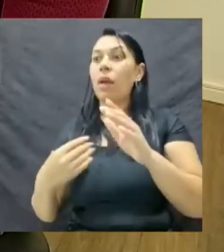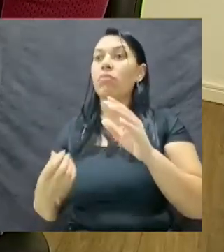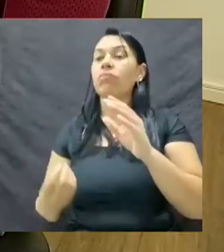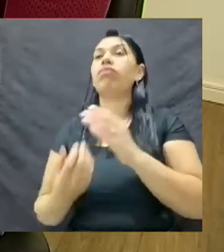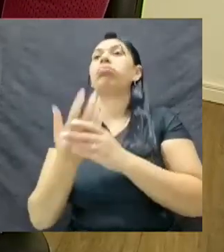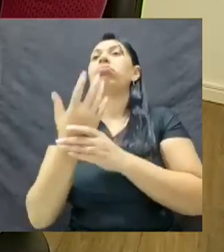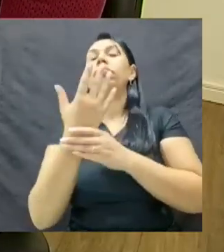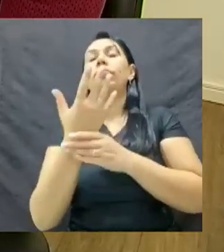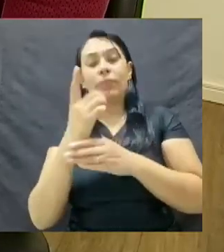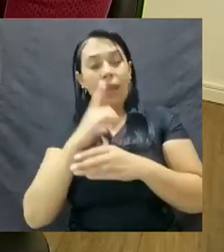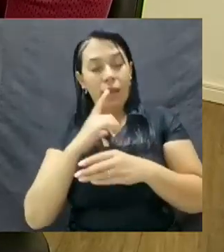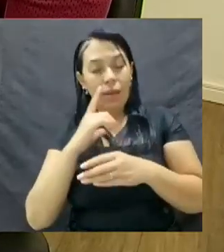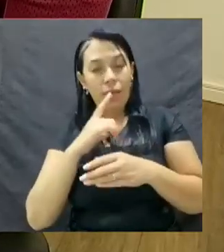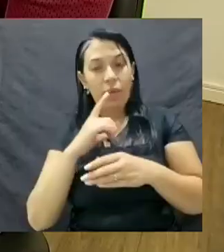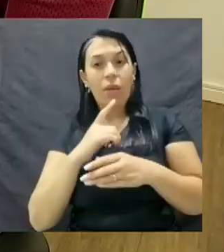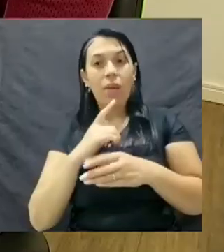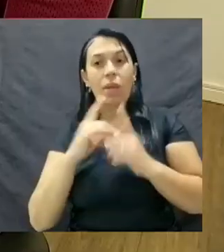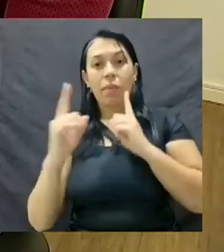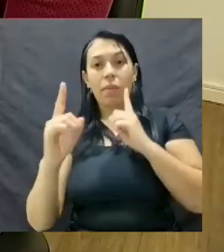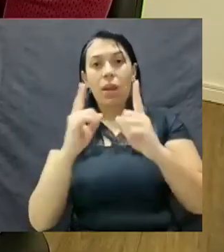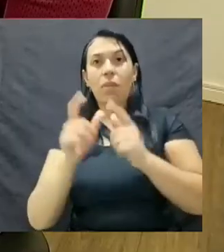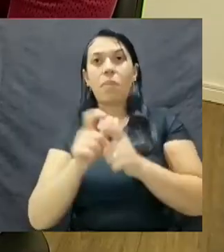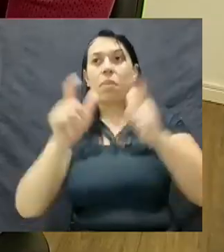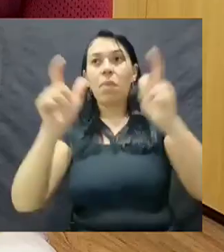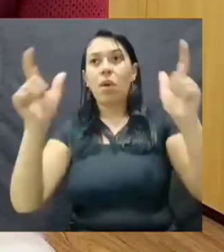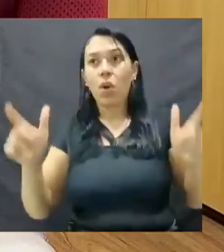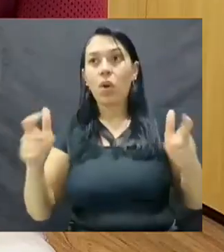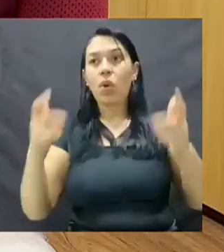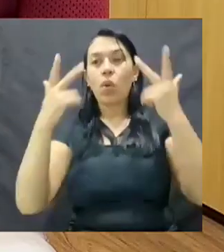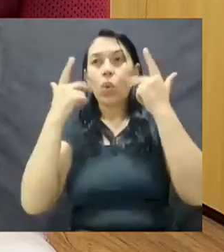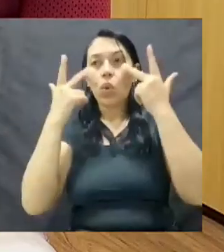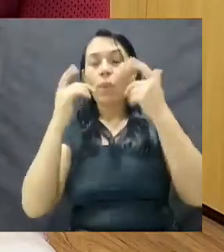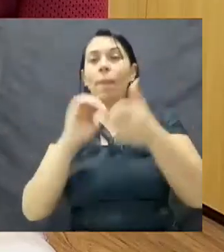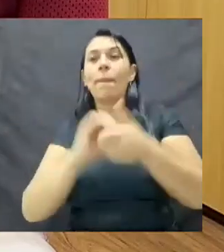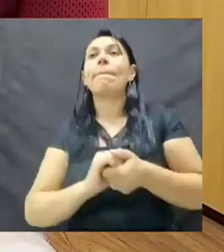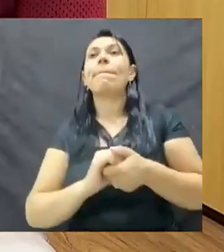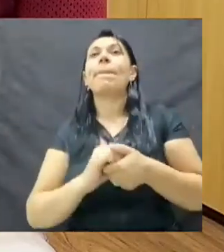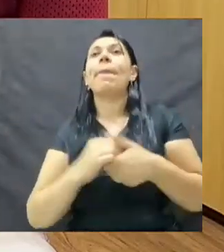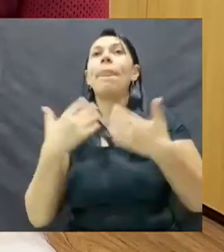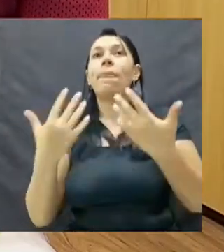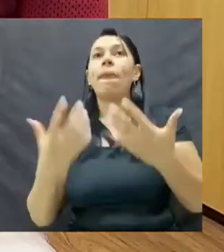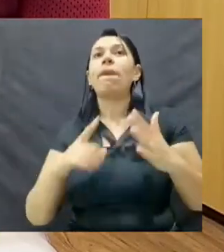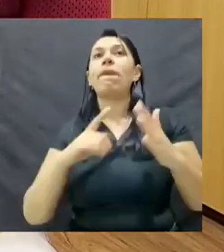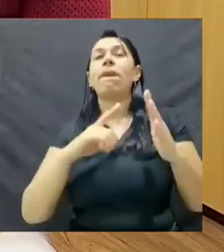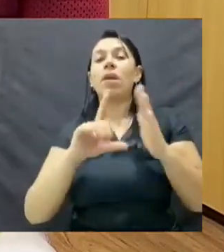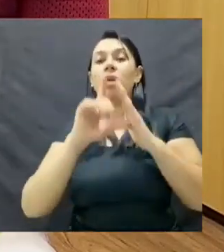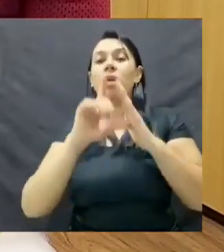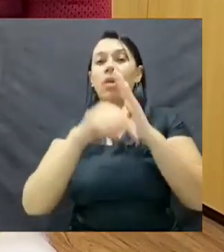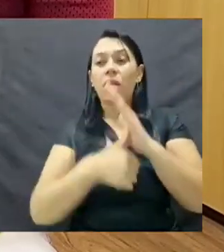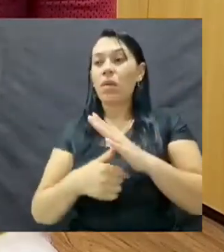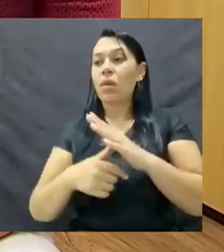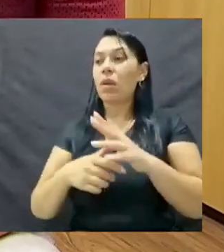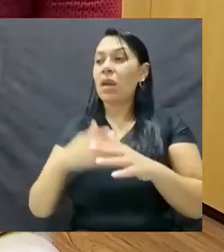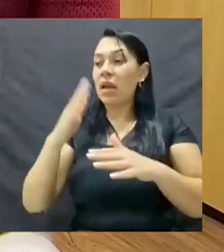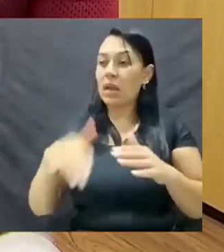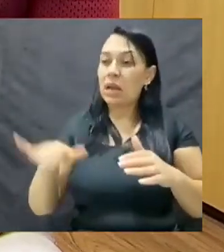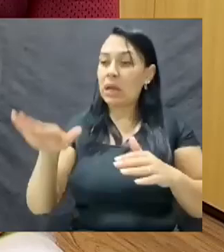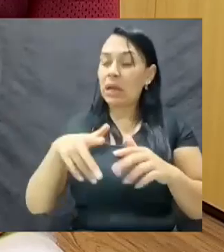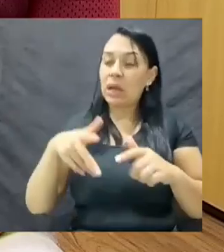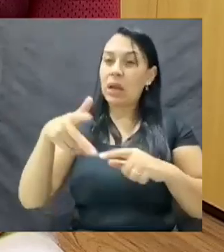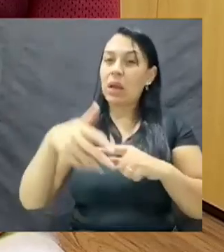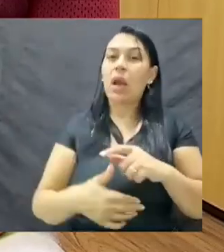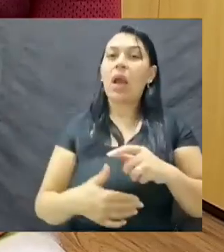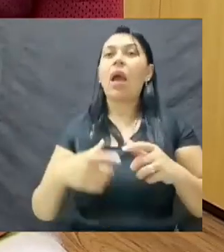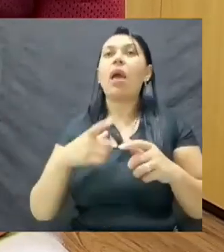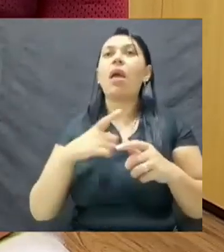período maior que o normal de uma lei, e até depois ela teve sua suspensão e veio a ser aplicada já.